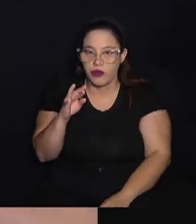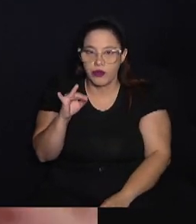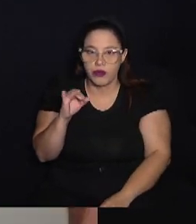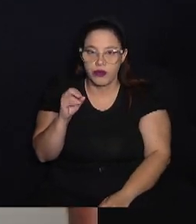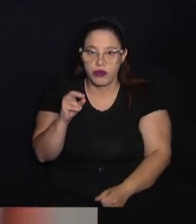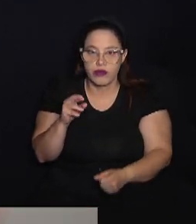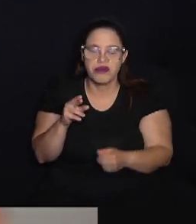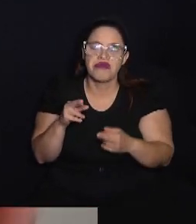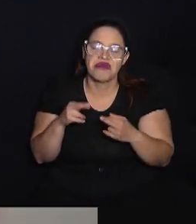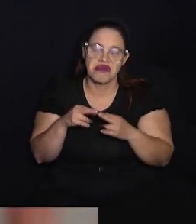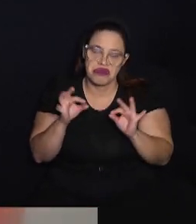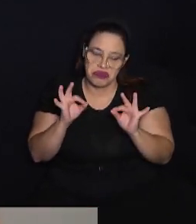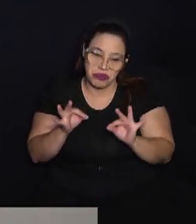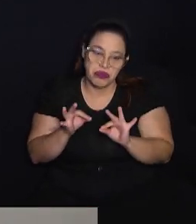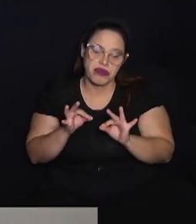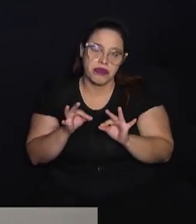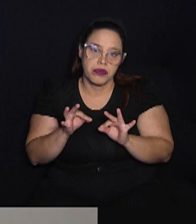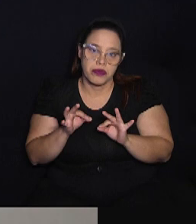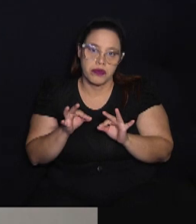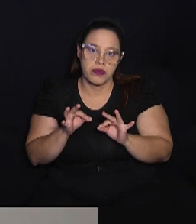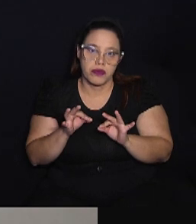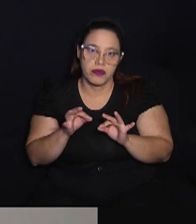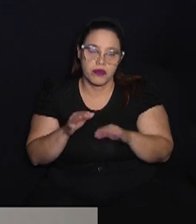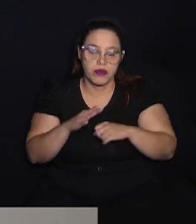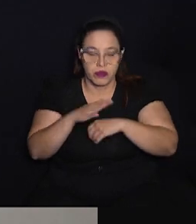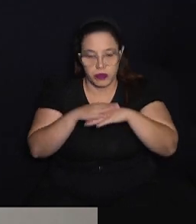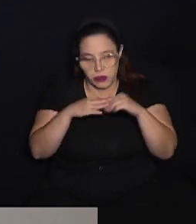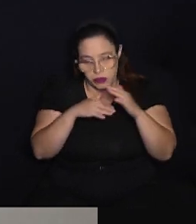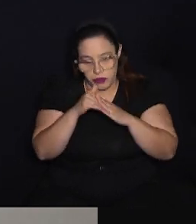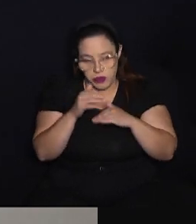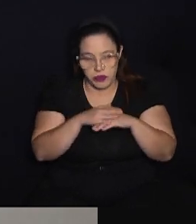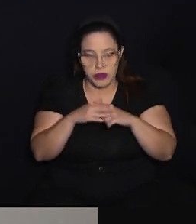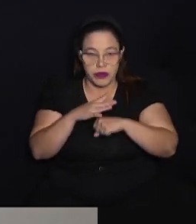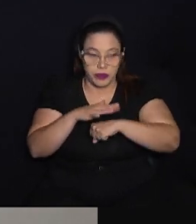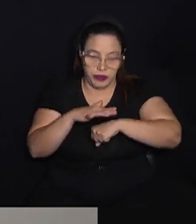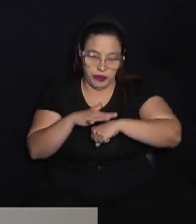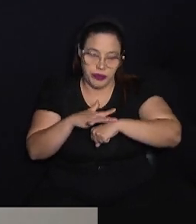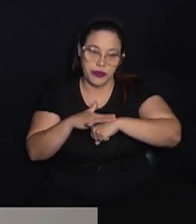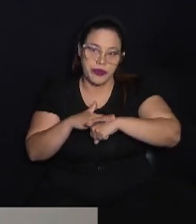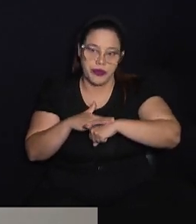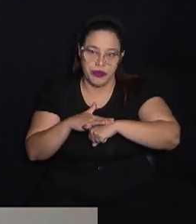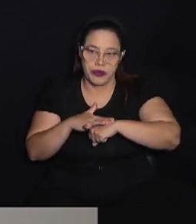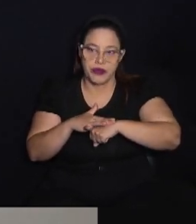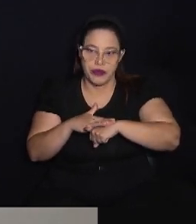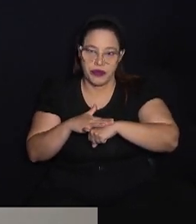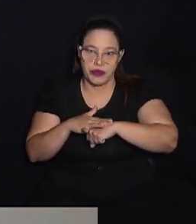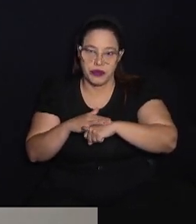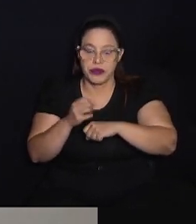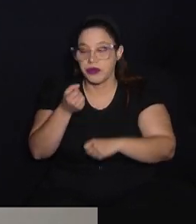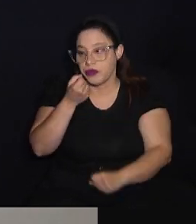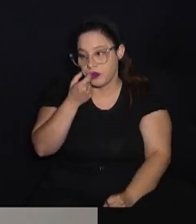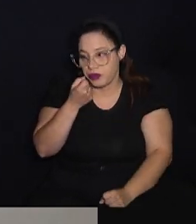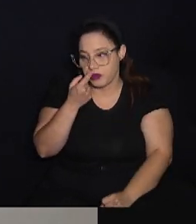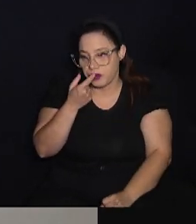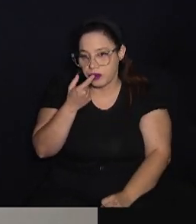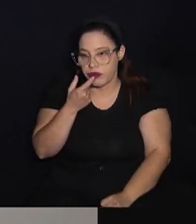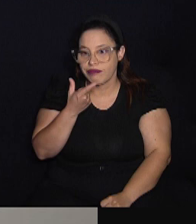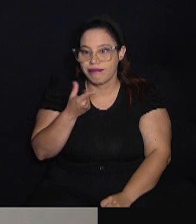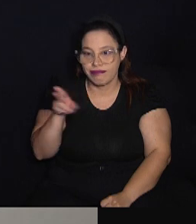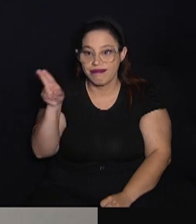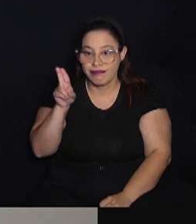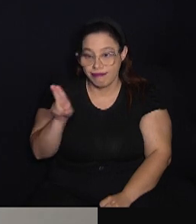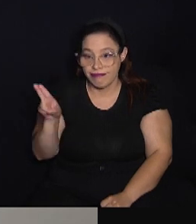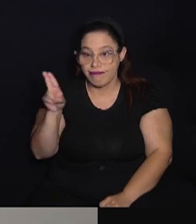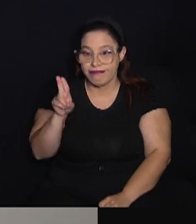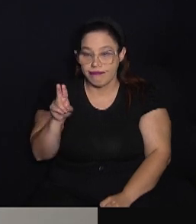rotina adequada, porque também o tratamento da doença, ele vai envolver algumas medicações de uso tópico. Então,